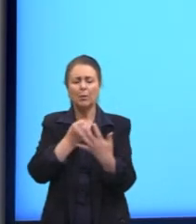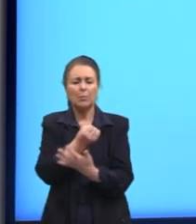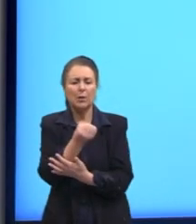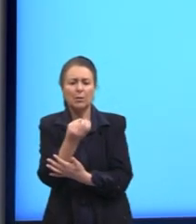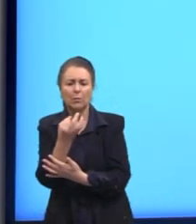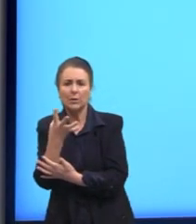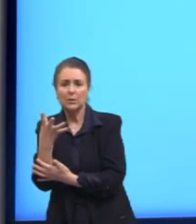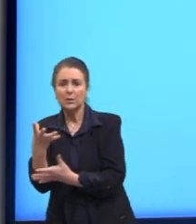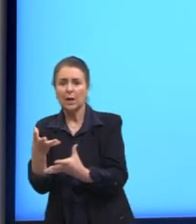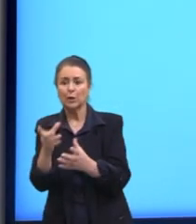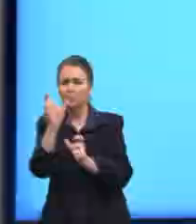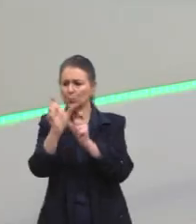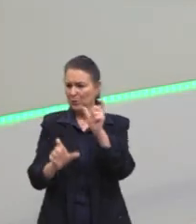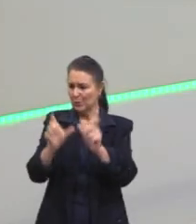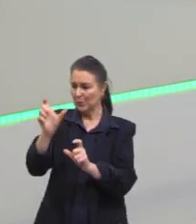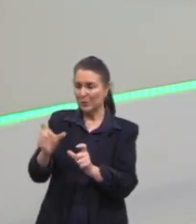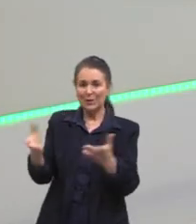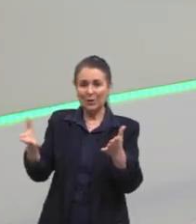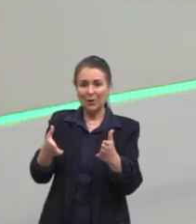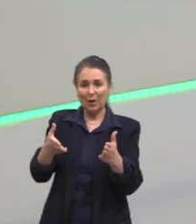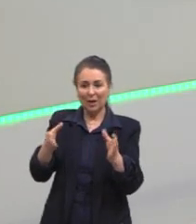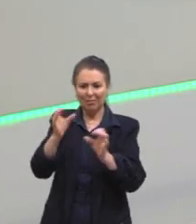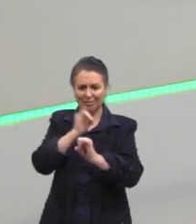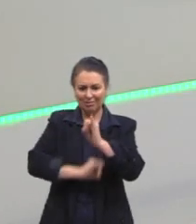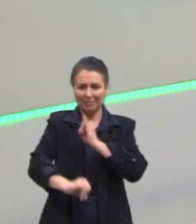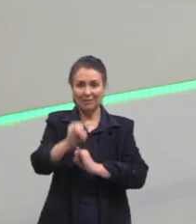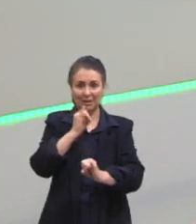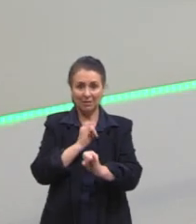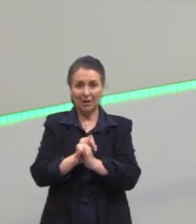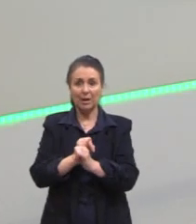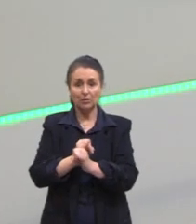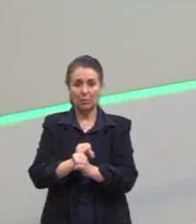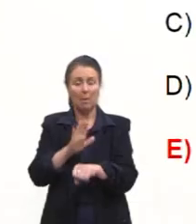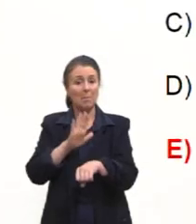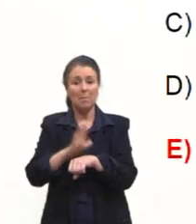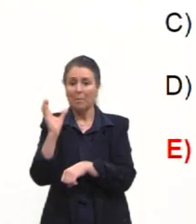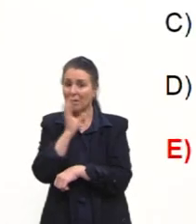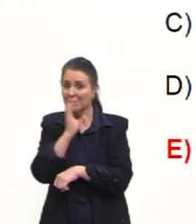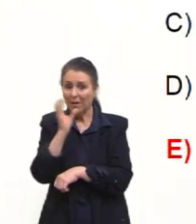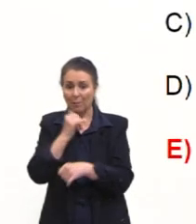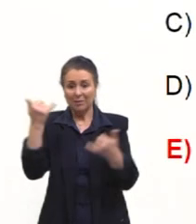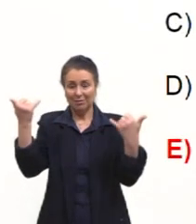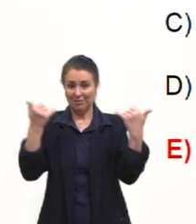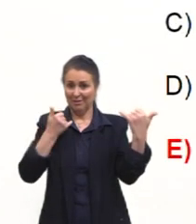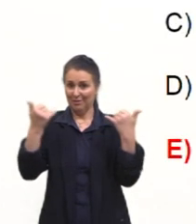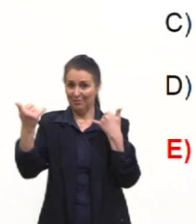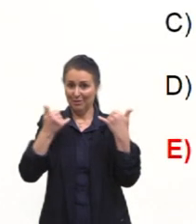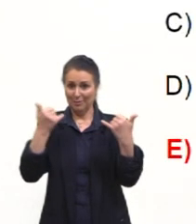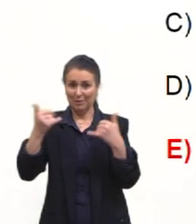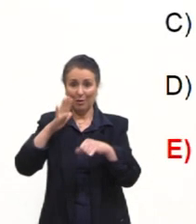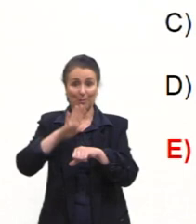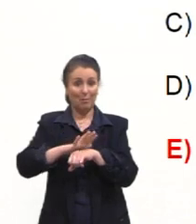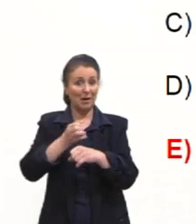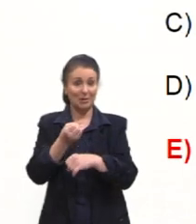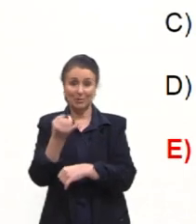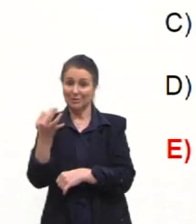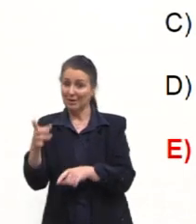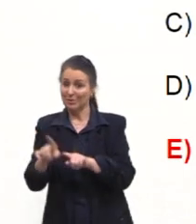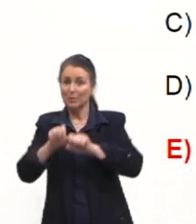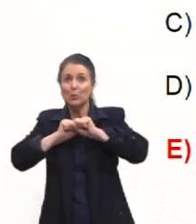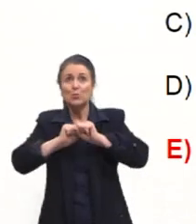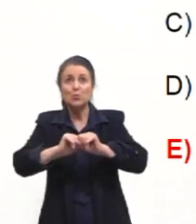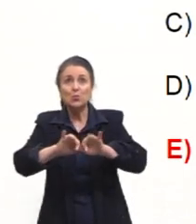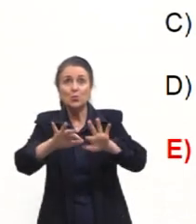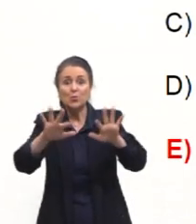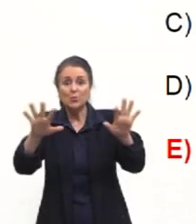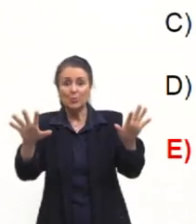quantidade gigante de pessoas conectadas e isso acontecendo de maneira muito mais rápida, a gente tem aí essas informações disseminadas